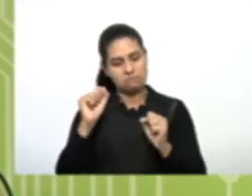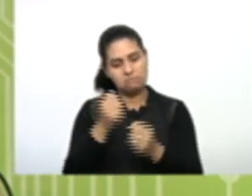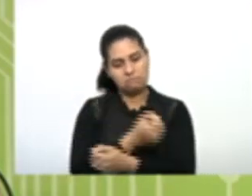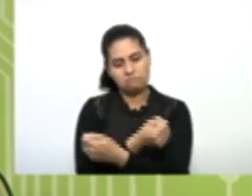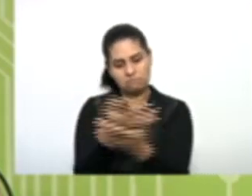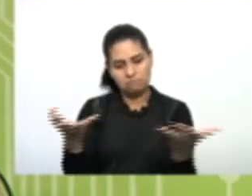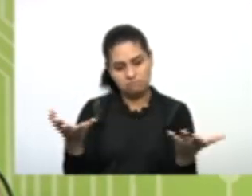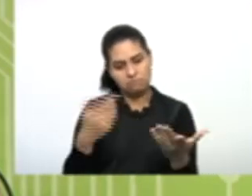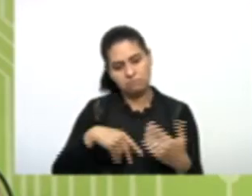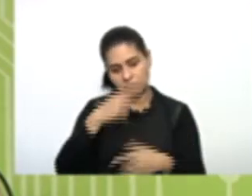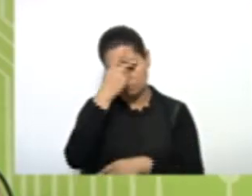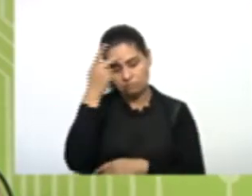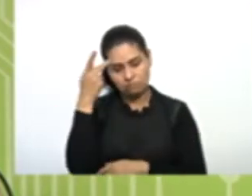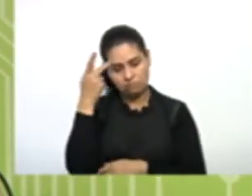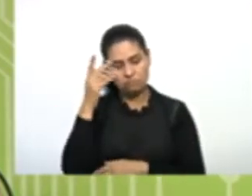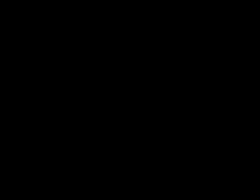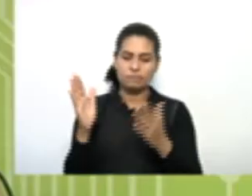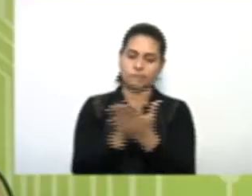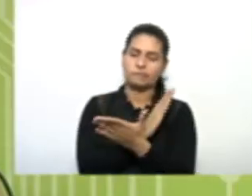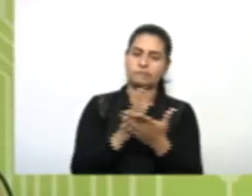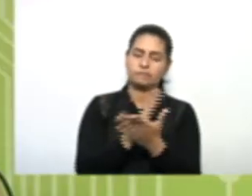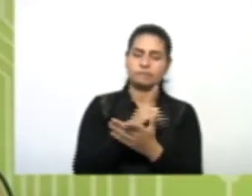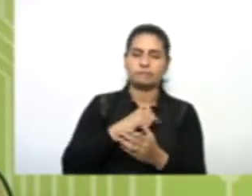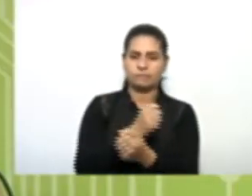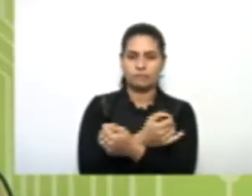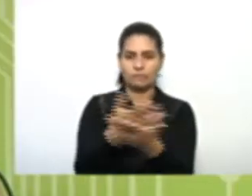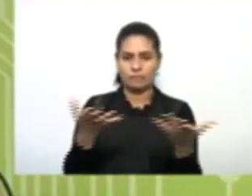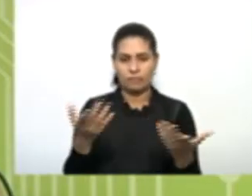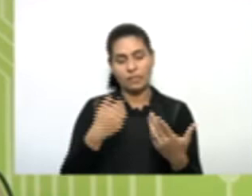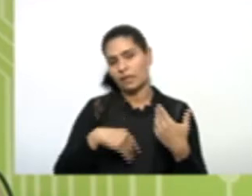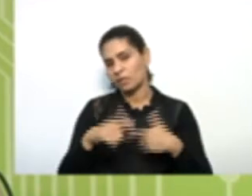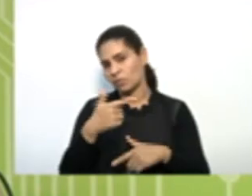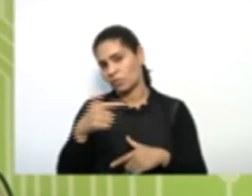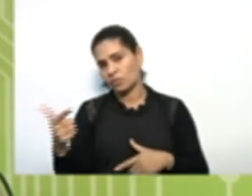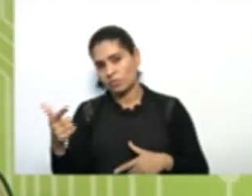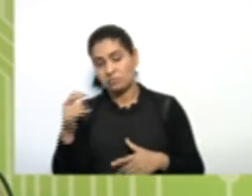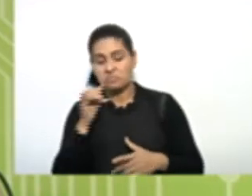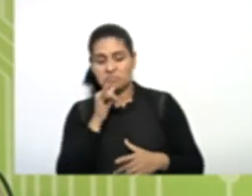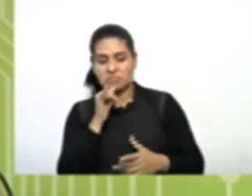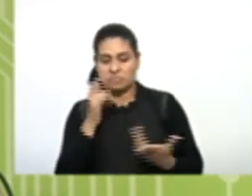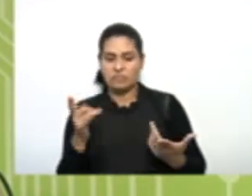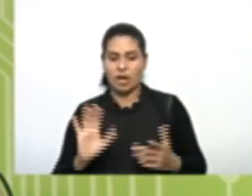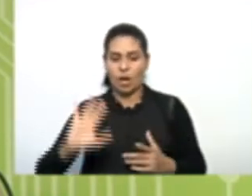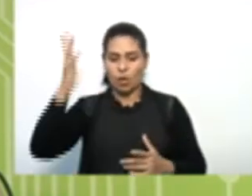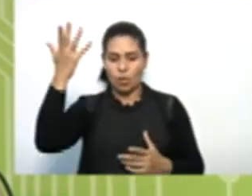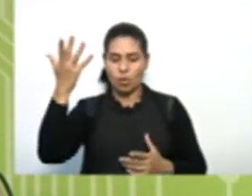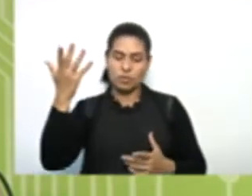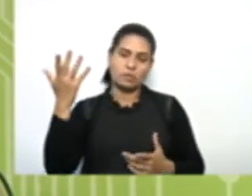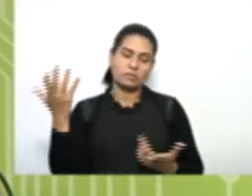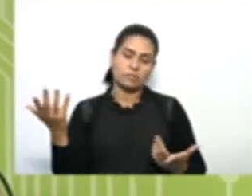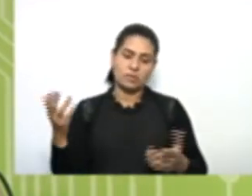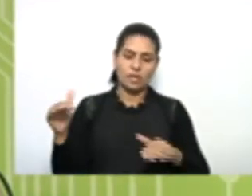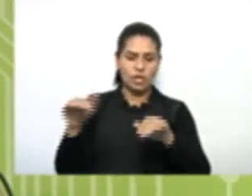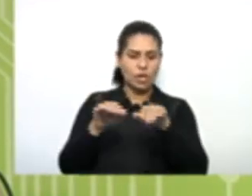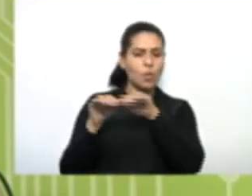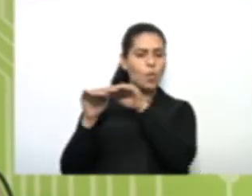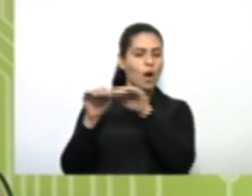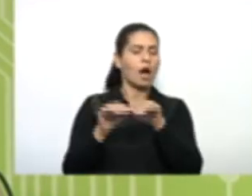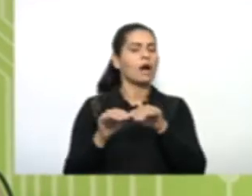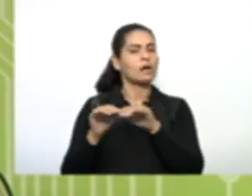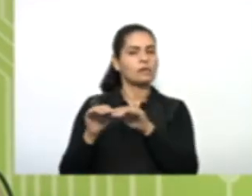pelos cooperados. Normalmente essa redistribuição ela não necessariamente vai acontecer de forma